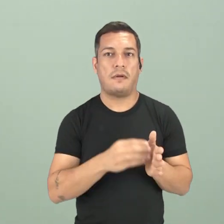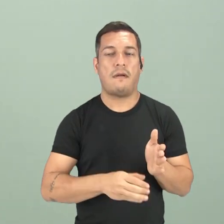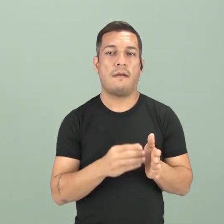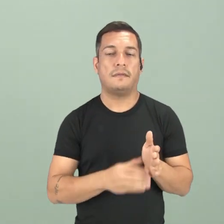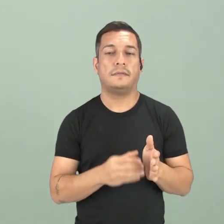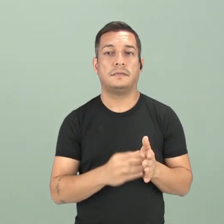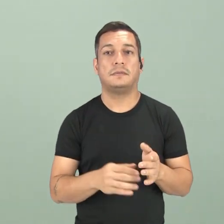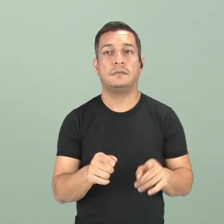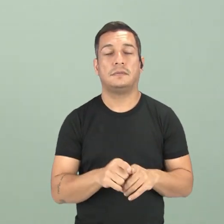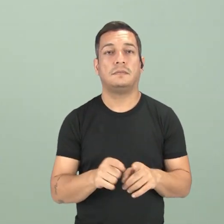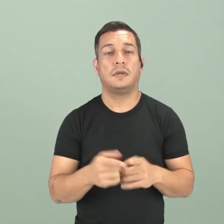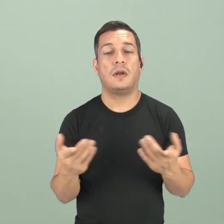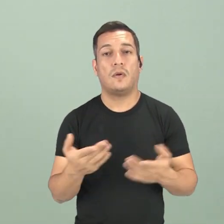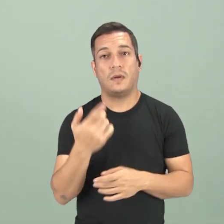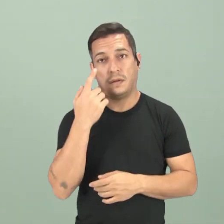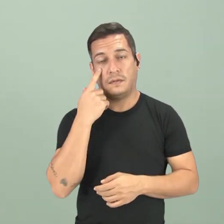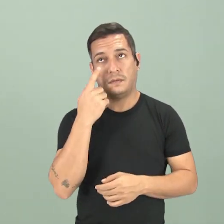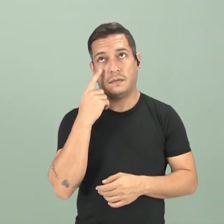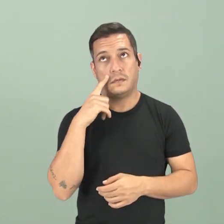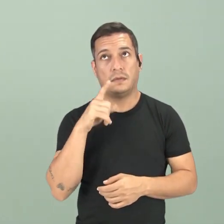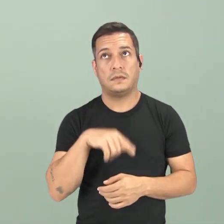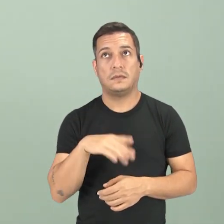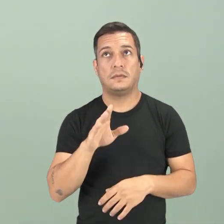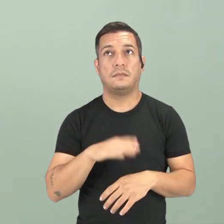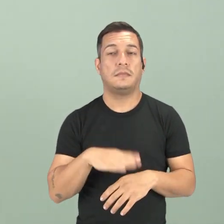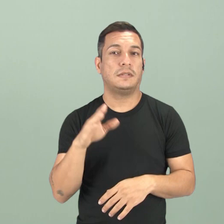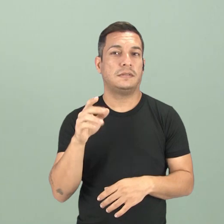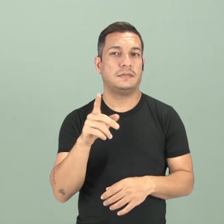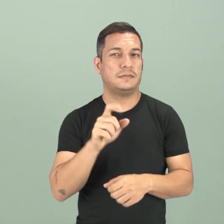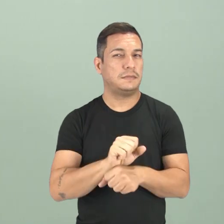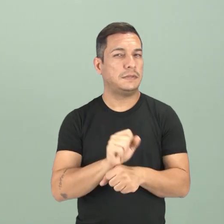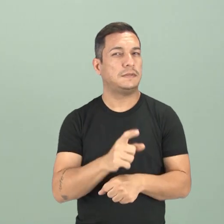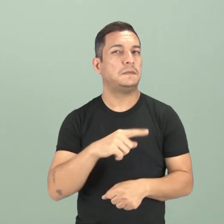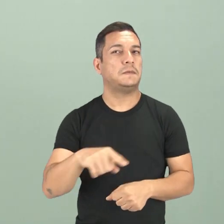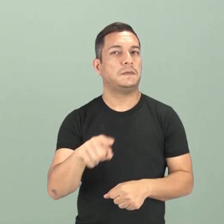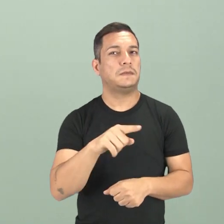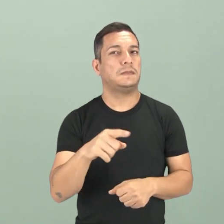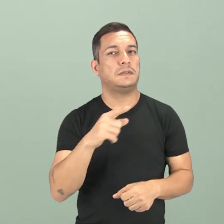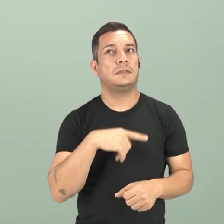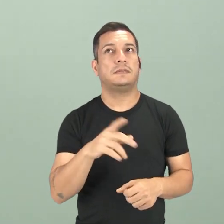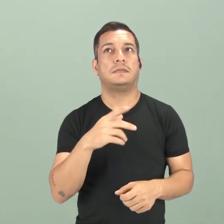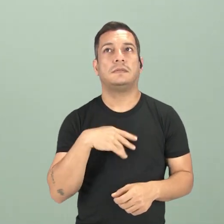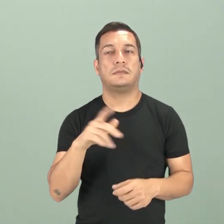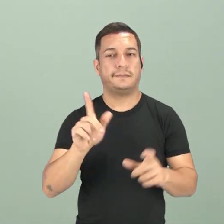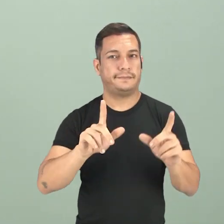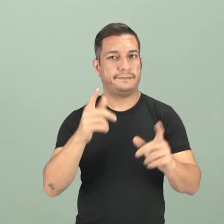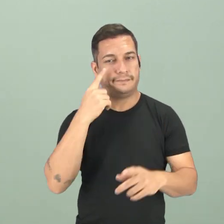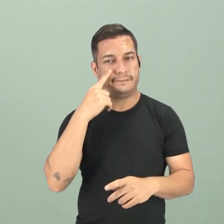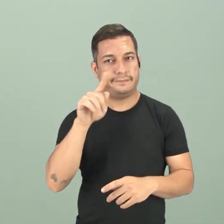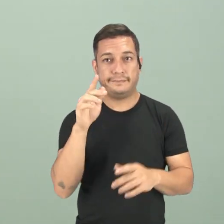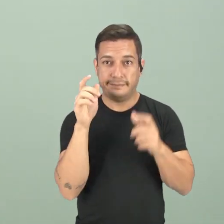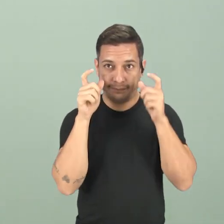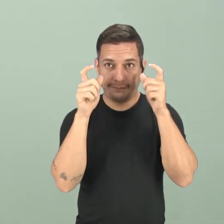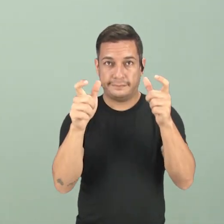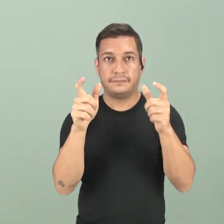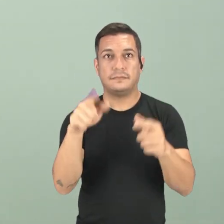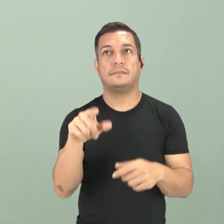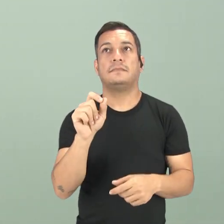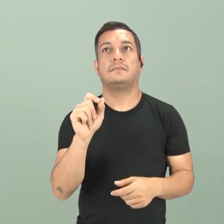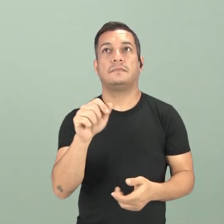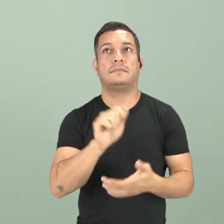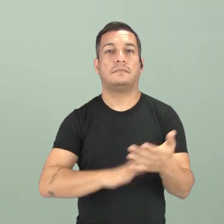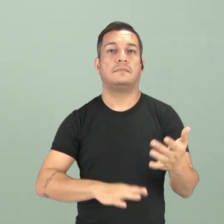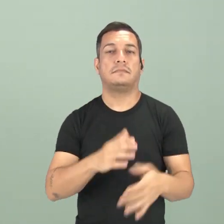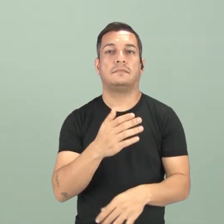aí e vamos então agora para a parte mais esperada para quem fica aí de frente da tela prestando atenção, que é o